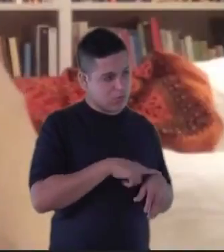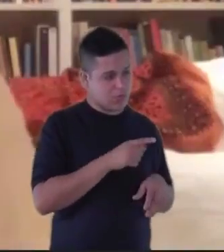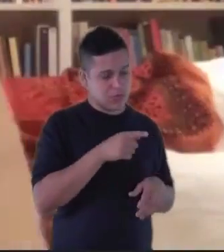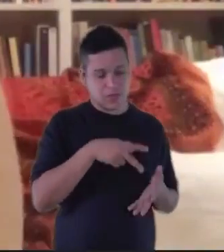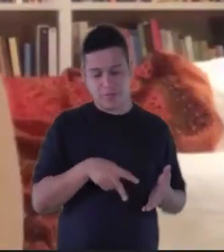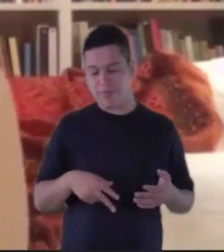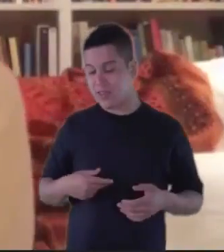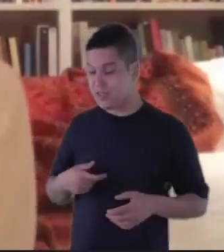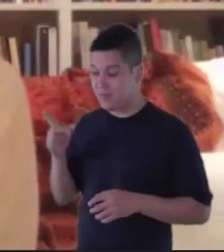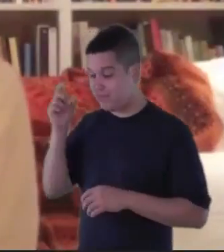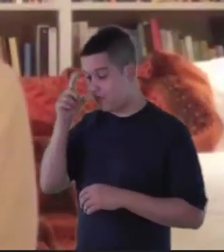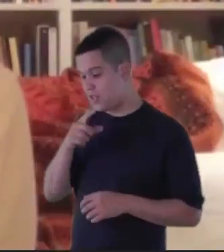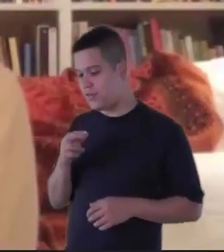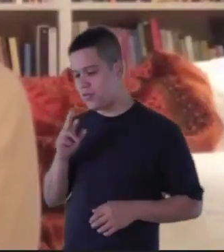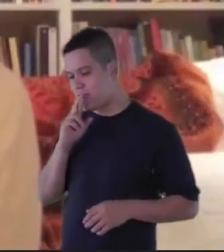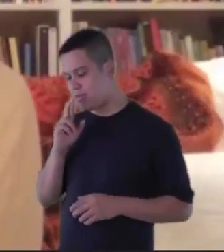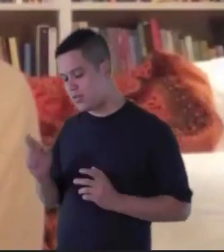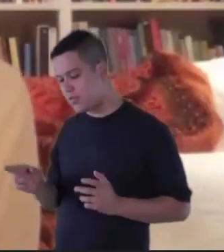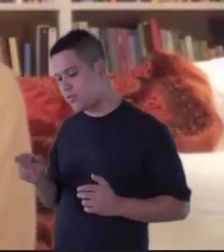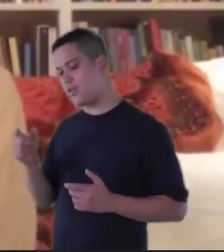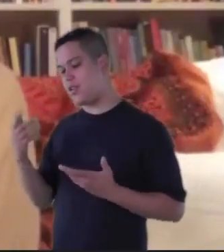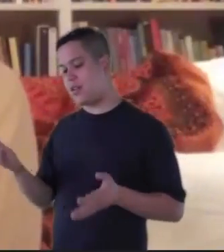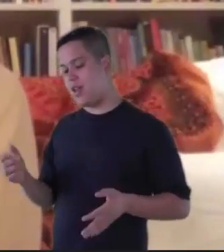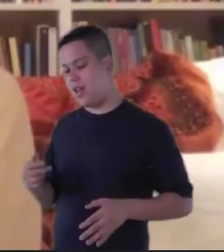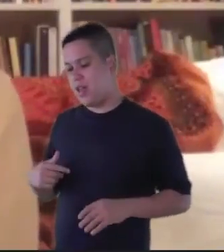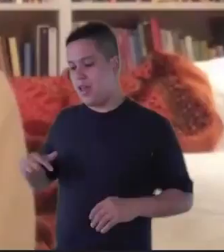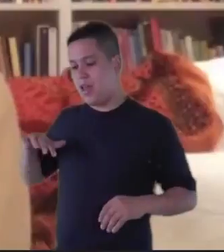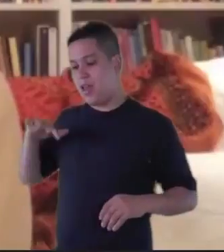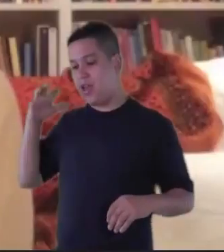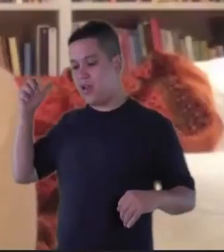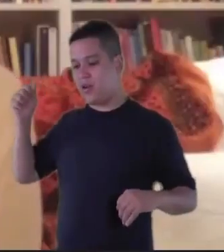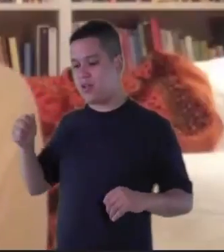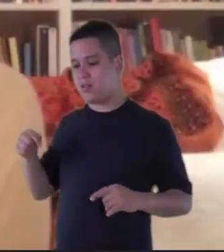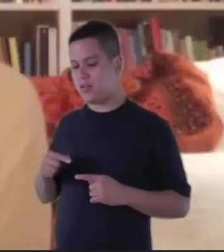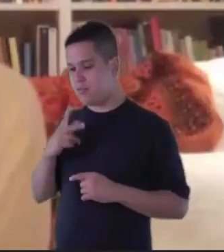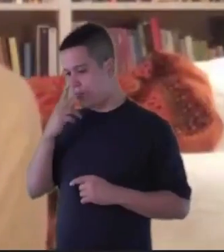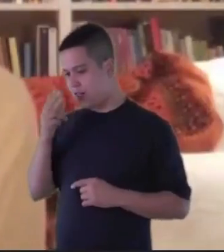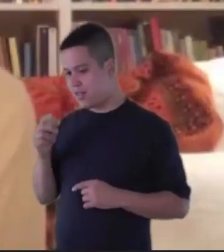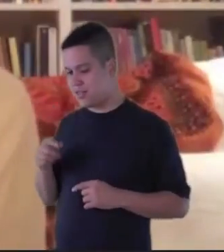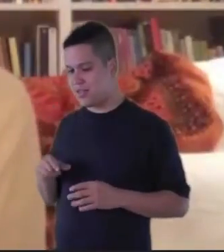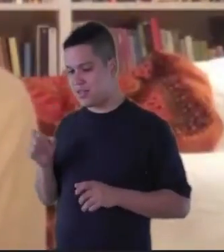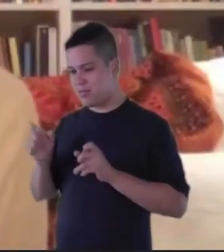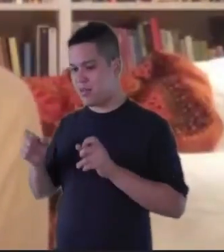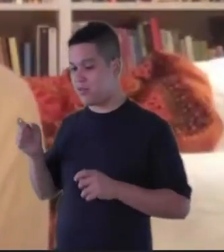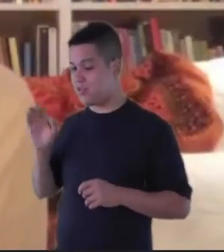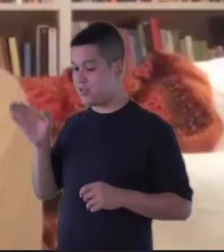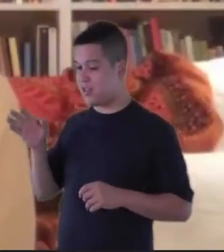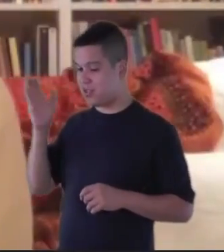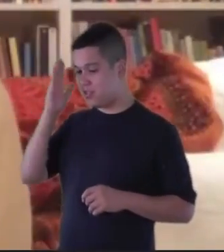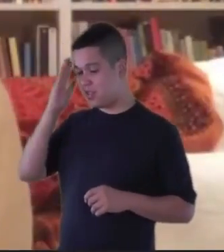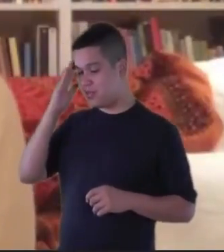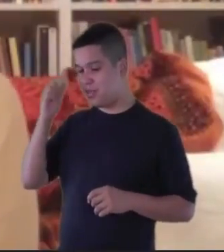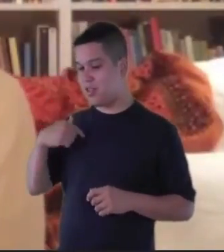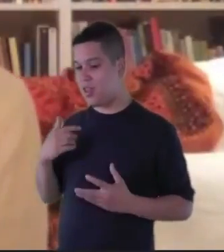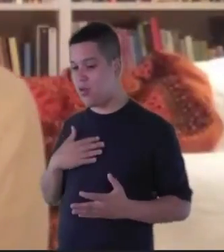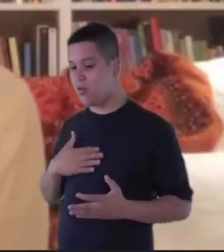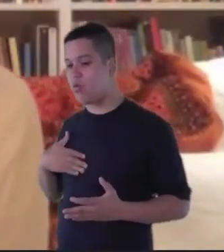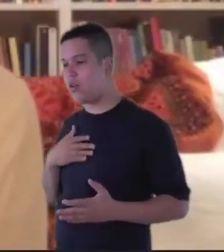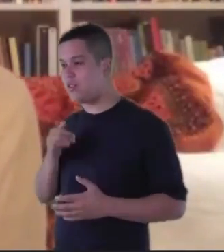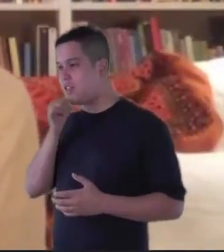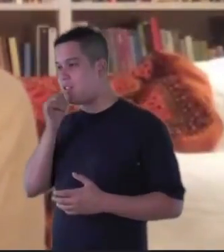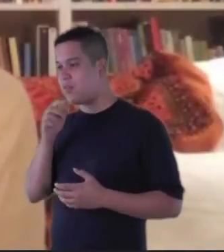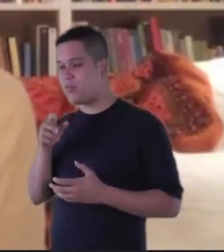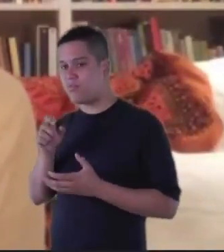Ai, é difícil responder isso. Eu acho que eu tenho meio uma fama, assim, de querer ficar mexendo no texto e tal, porque